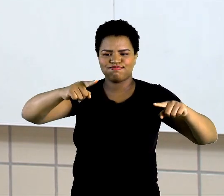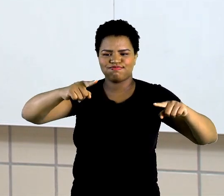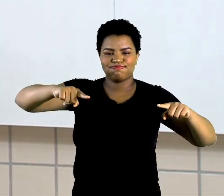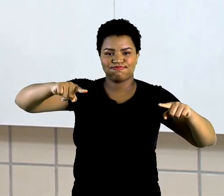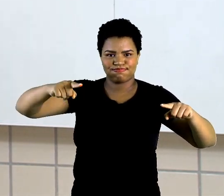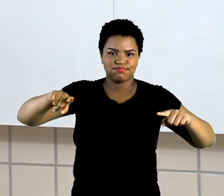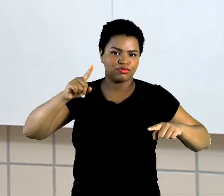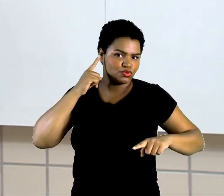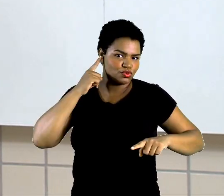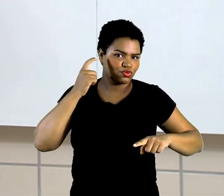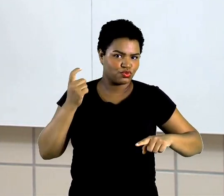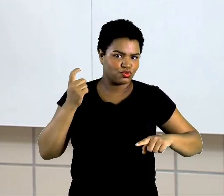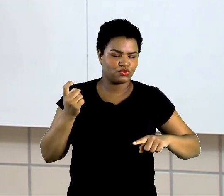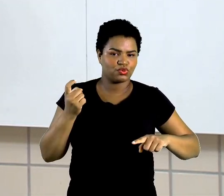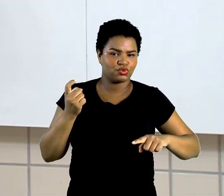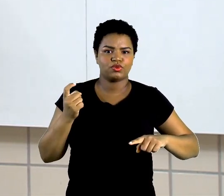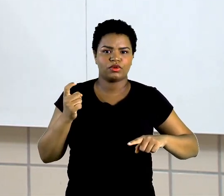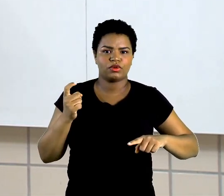sonoras, elas vão